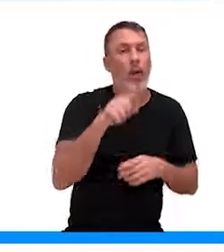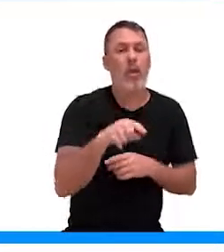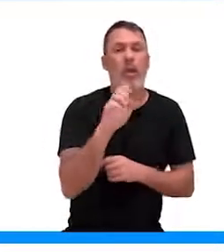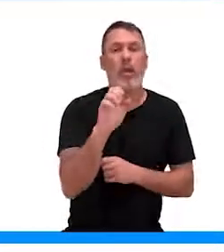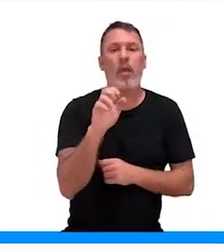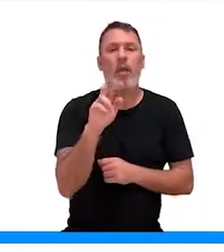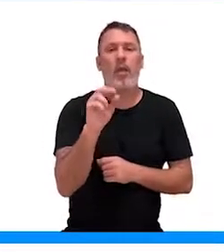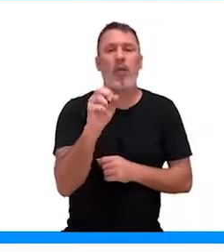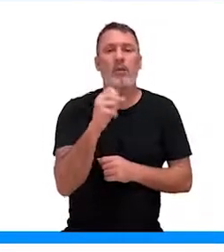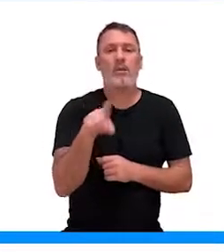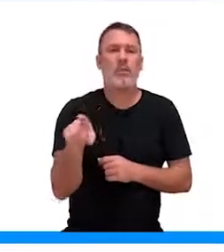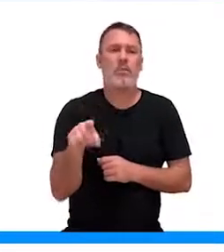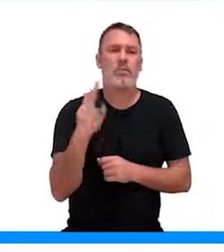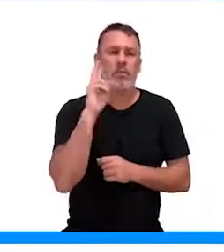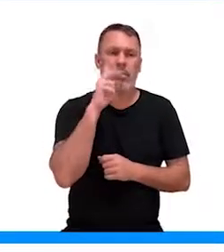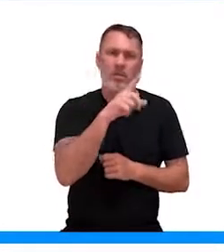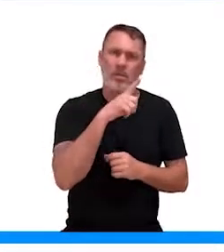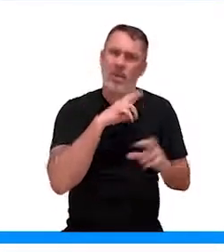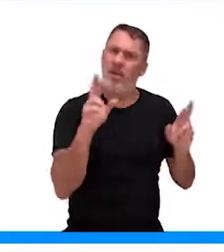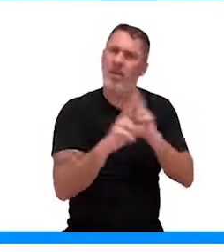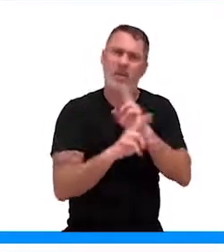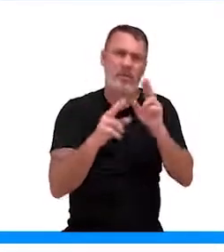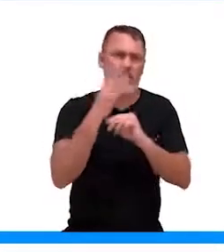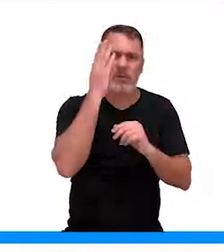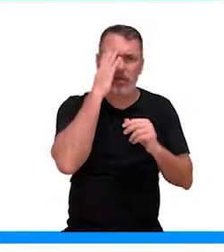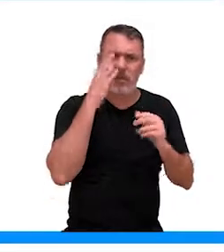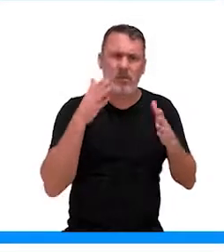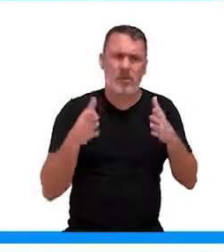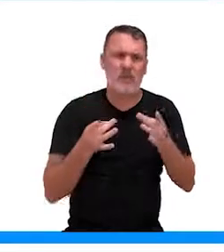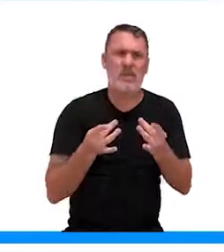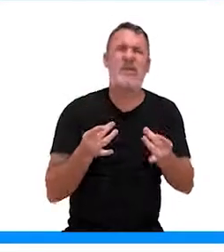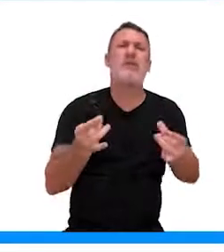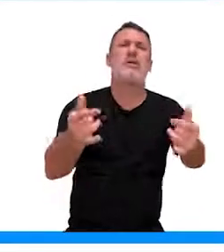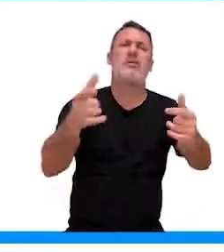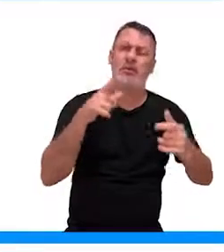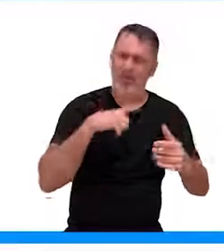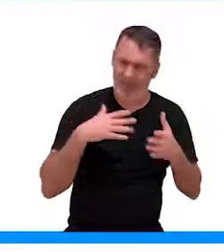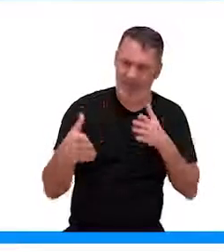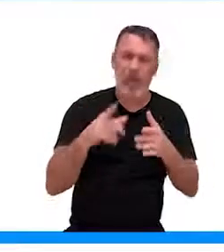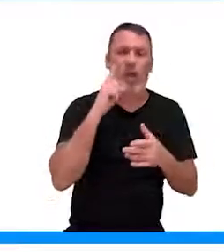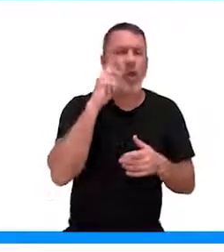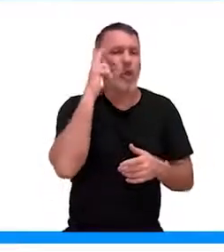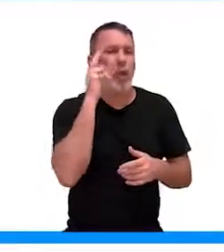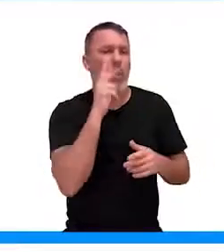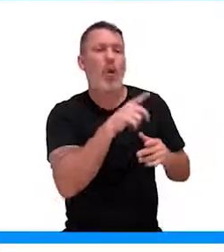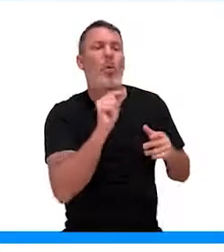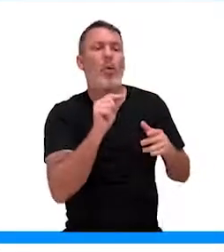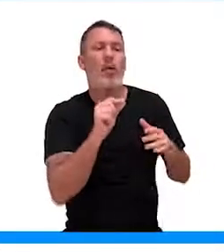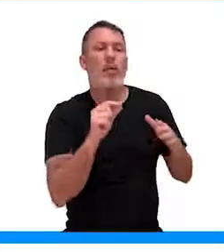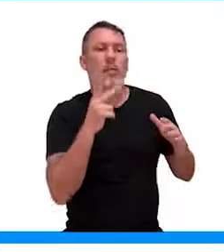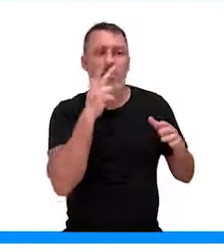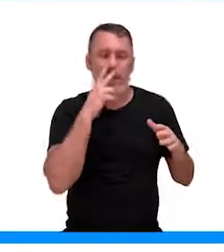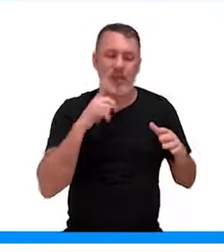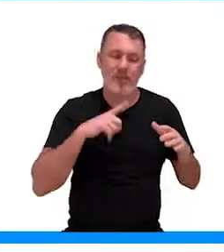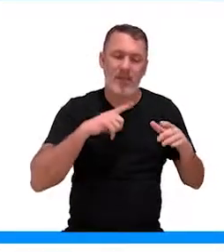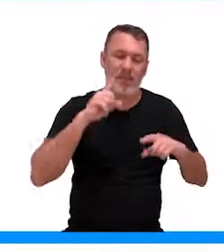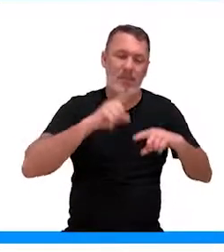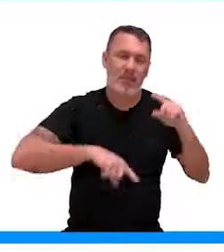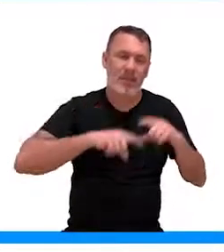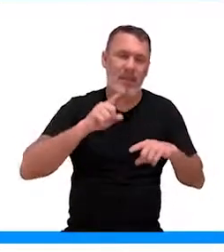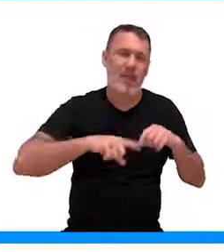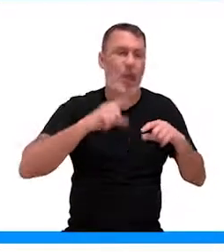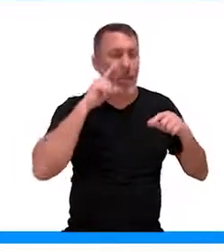como que essa divisão de cursos ela tem relação direta com a dinâmica erosiva. O médio curso, galera, é um curso de transporte de